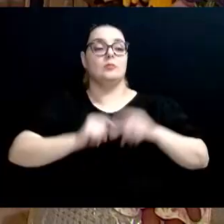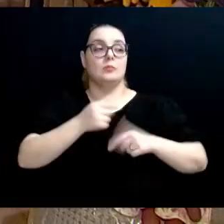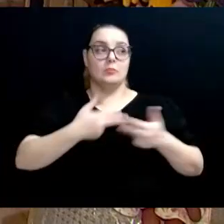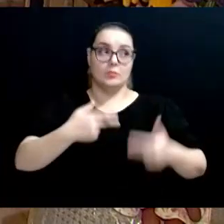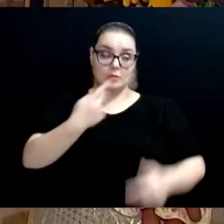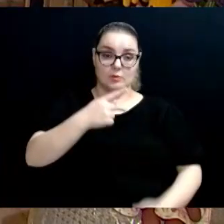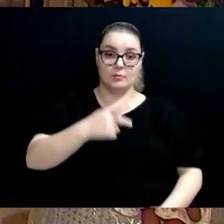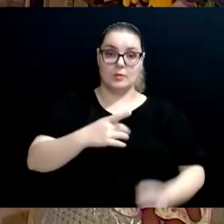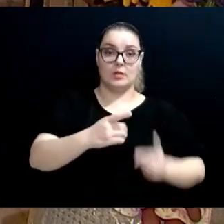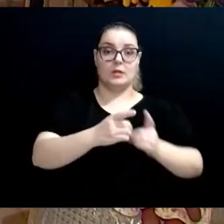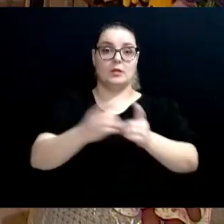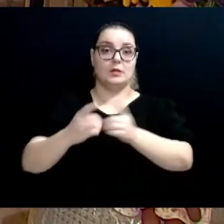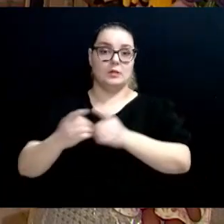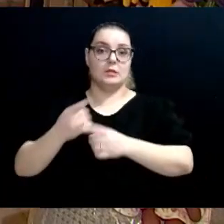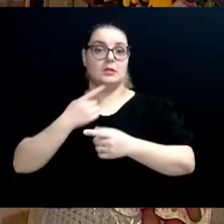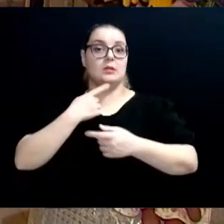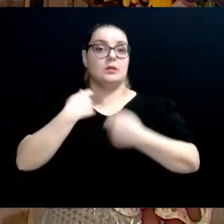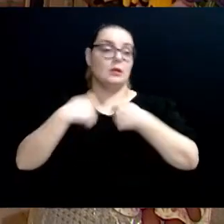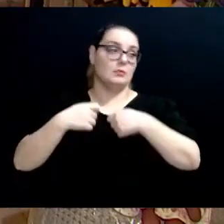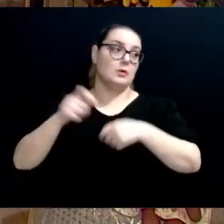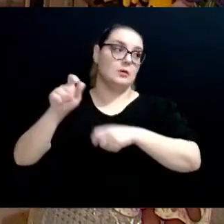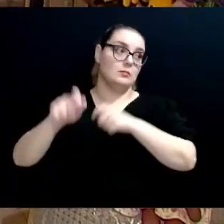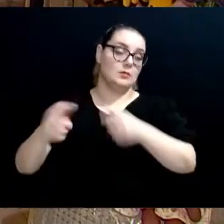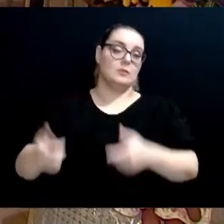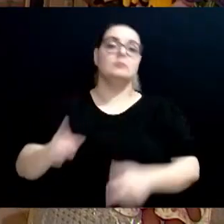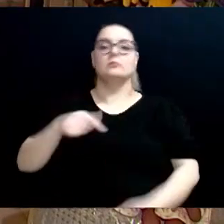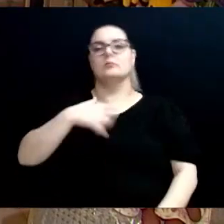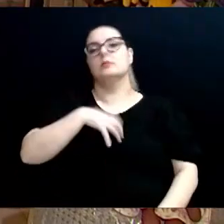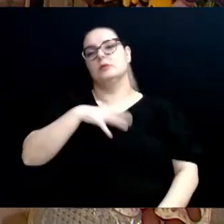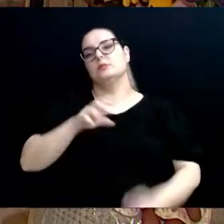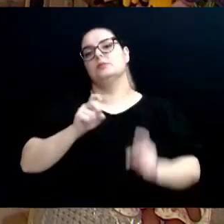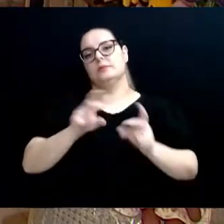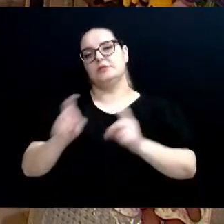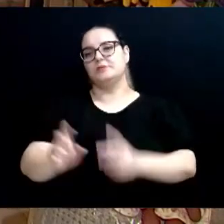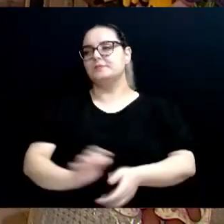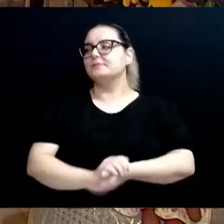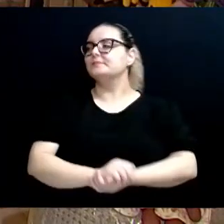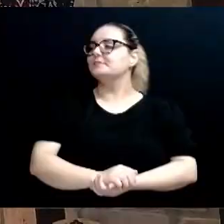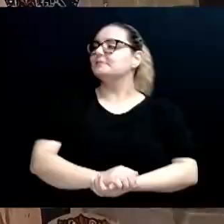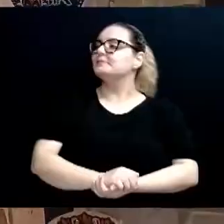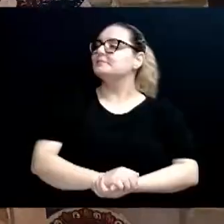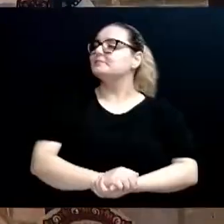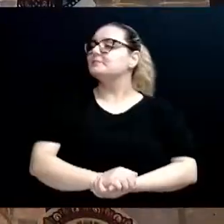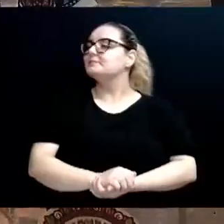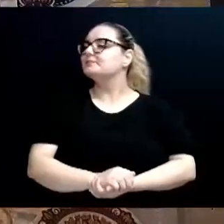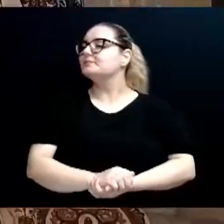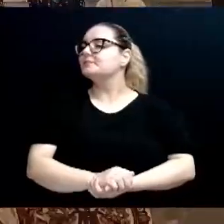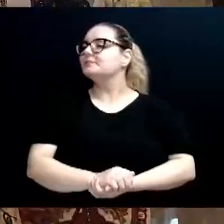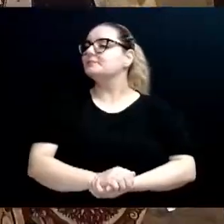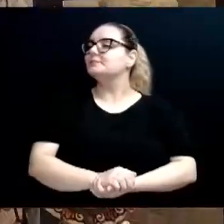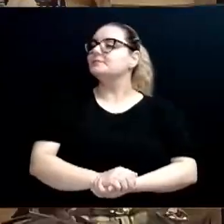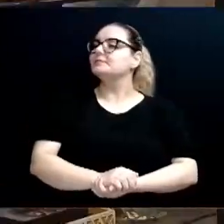produto, mas como o seu produto atende a necessidade dele. É Sim. assim que a gente vende.